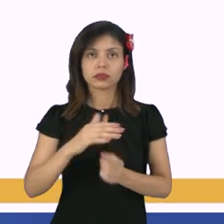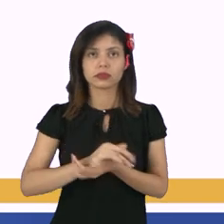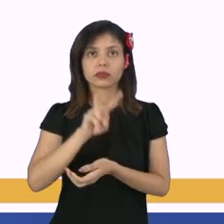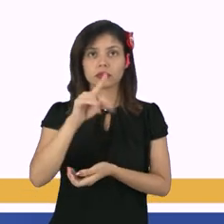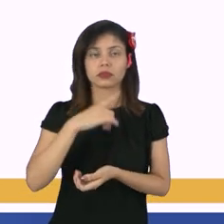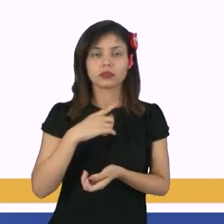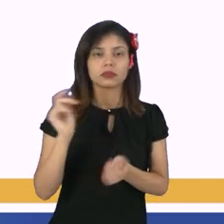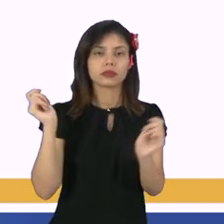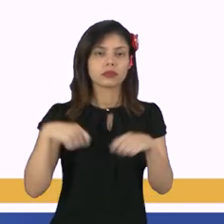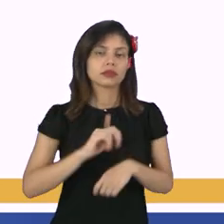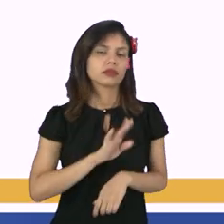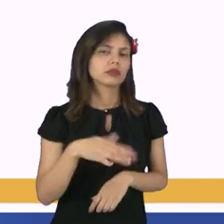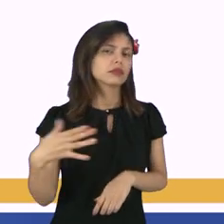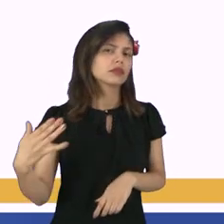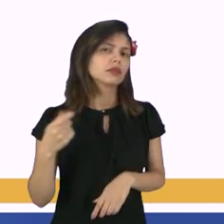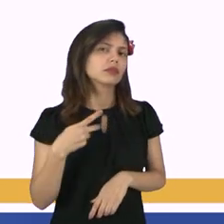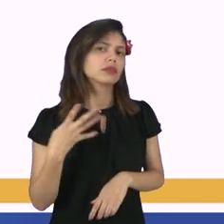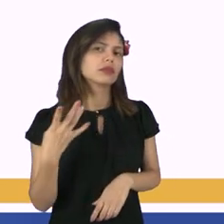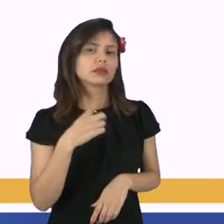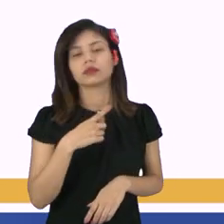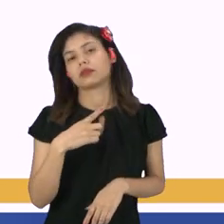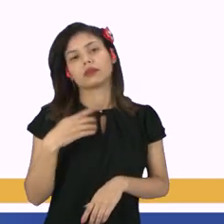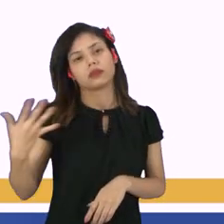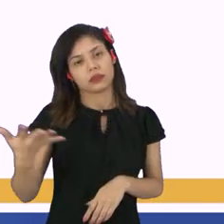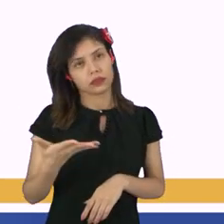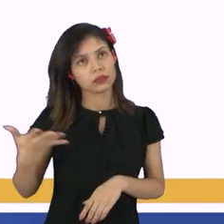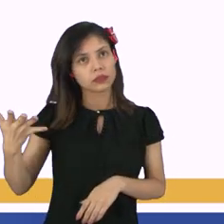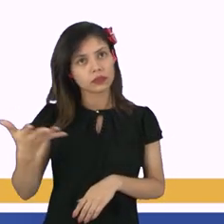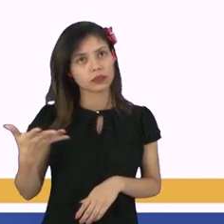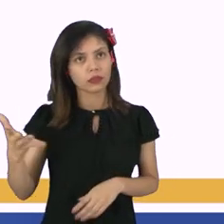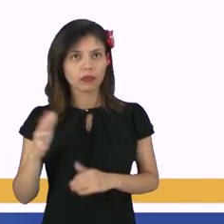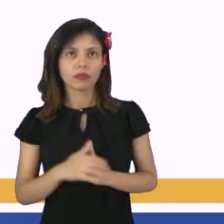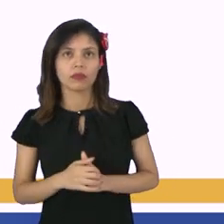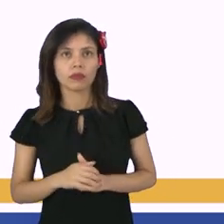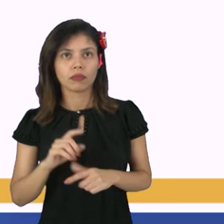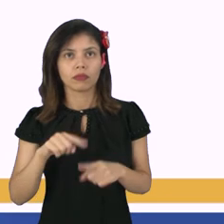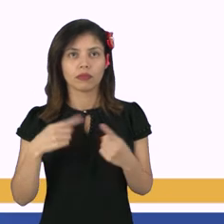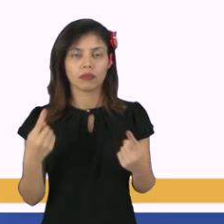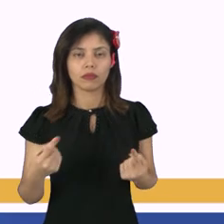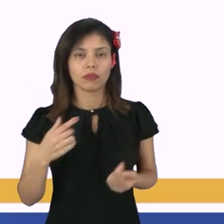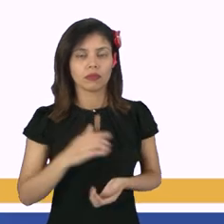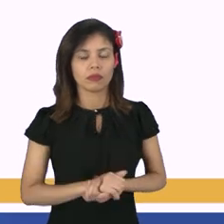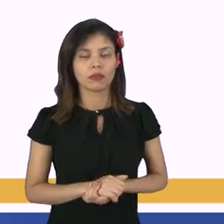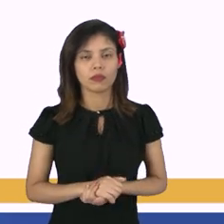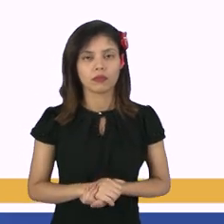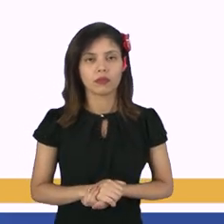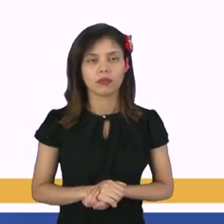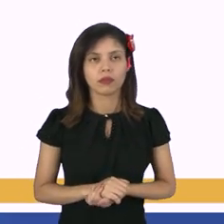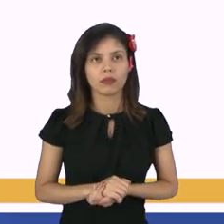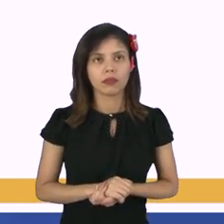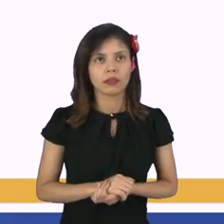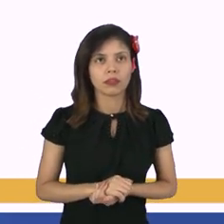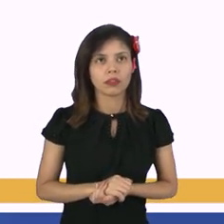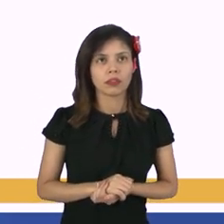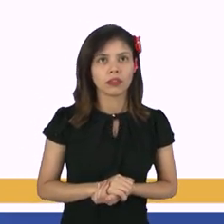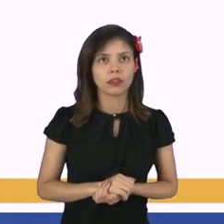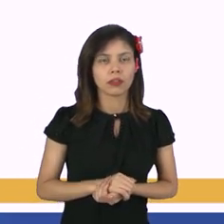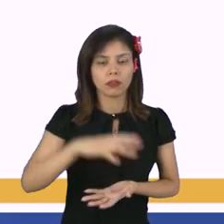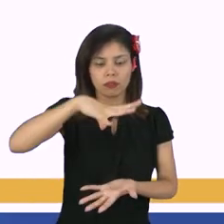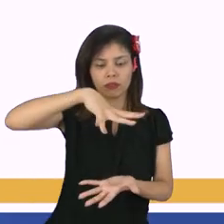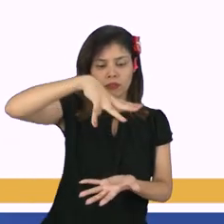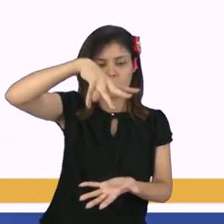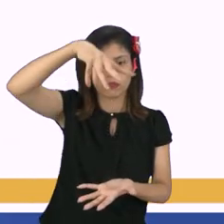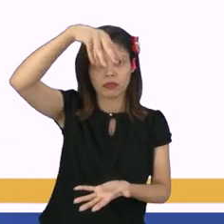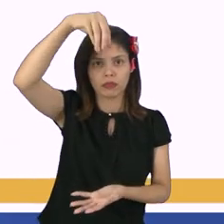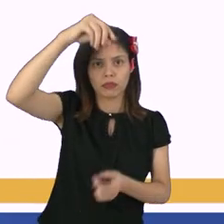gente que ela vai possui quantas fases ela vai ter a base mas as faces laterais que vão